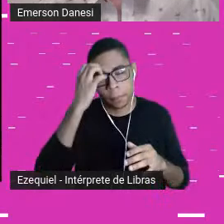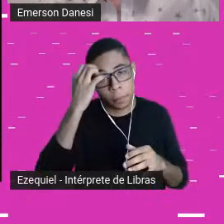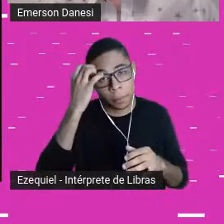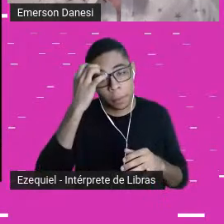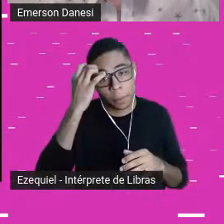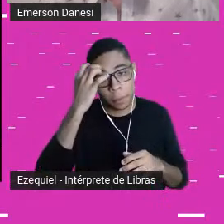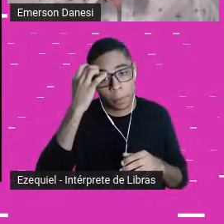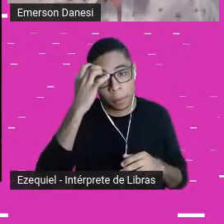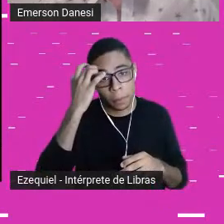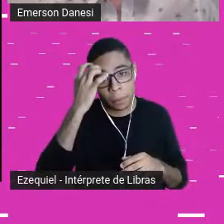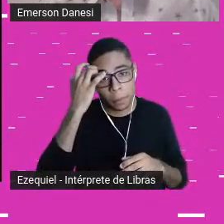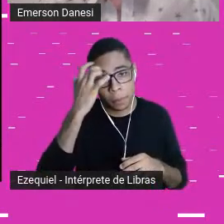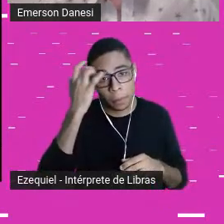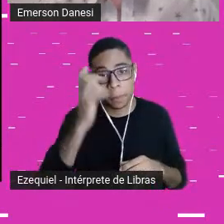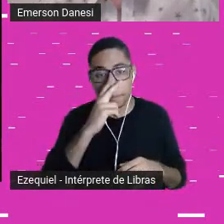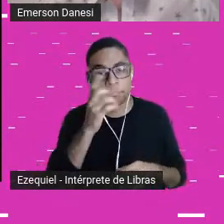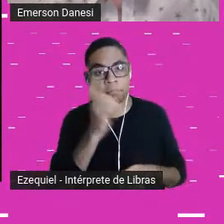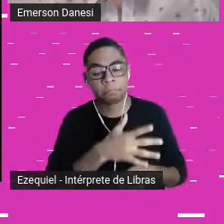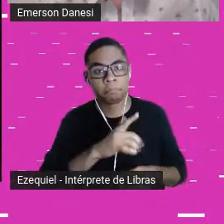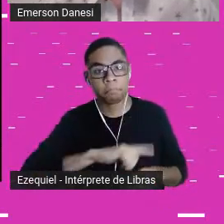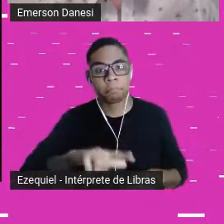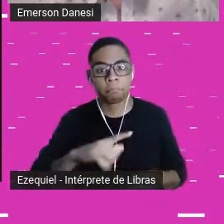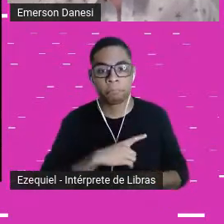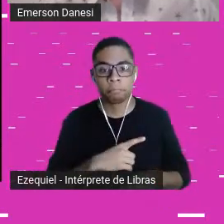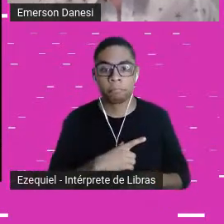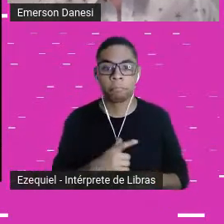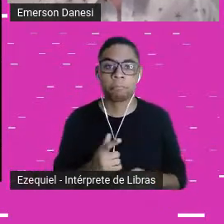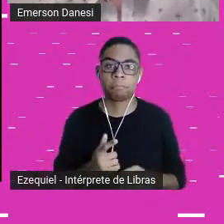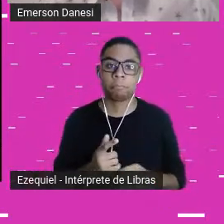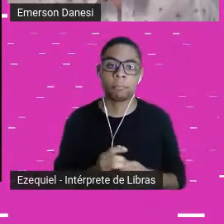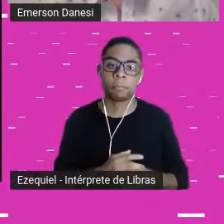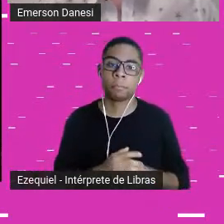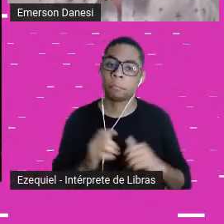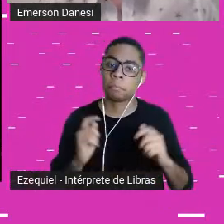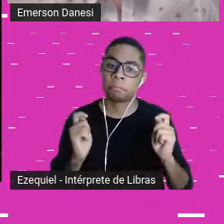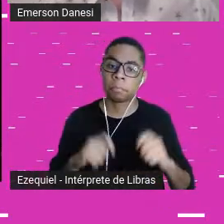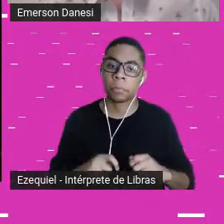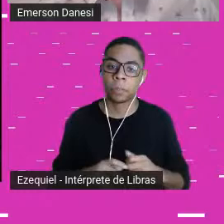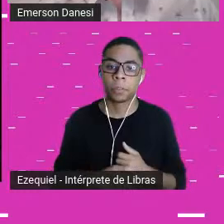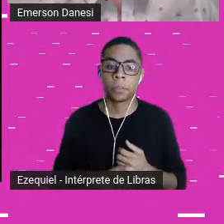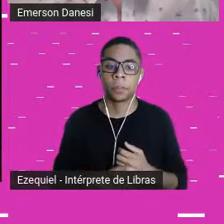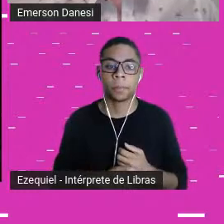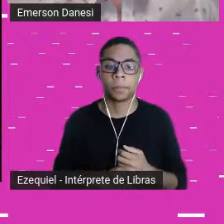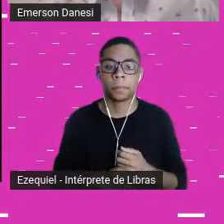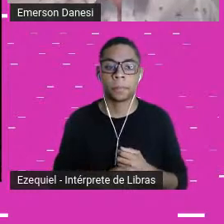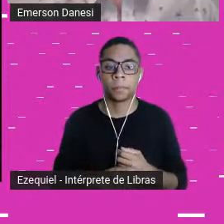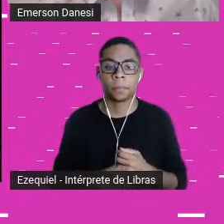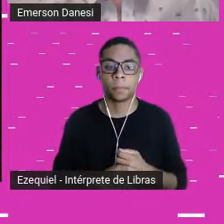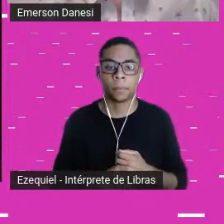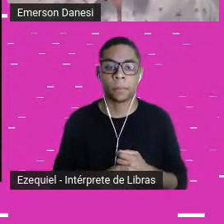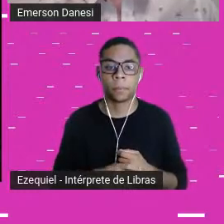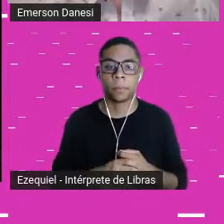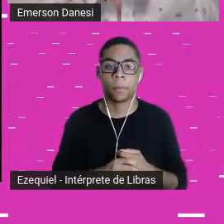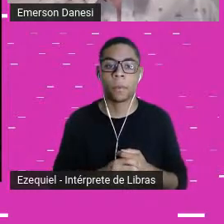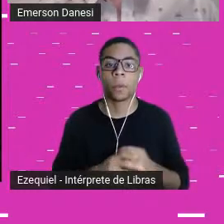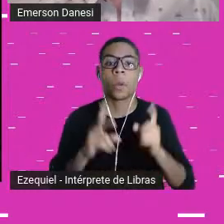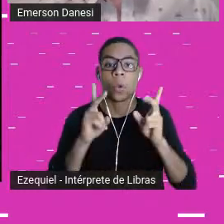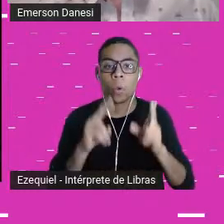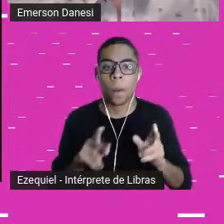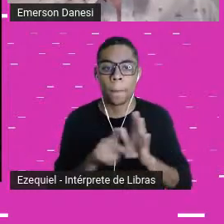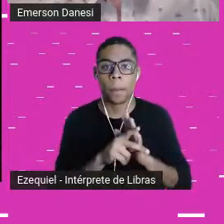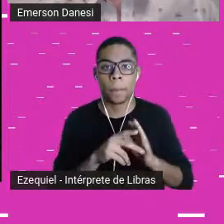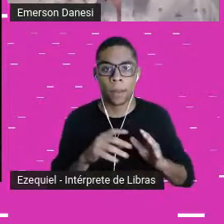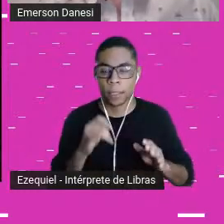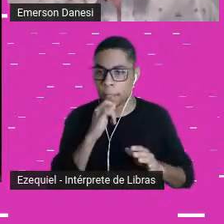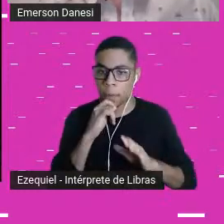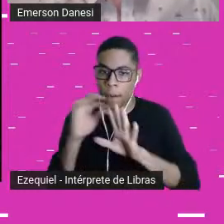espaço vão, assim, abrindo esse vão nesse espaço. Assim como o fio, né, quando eu